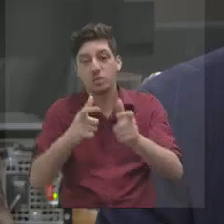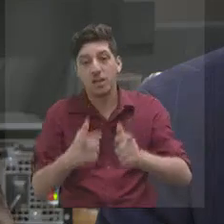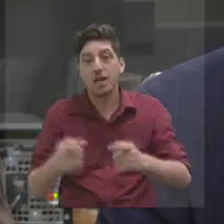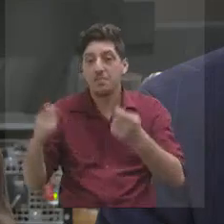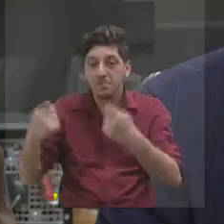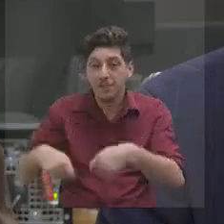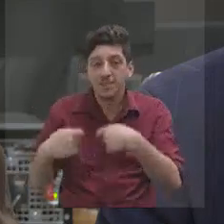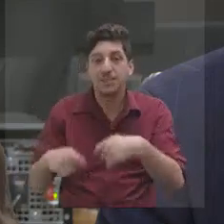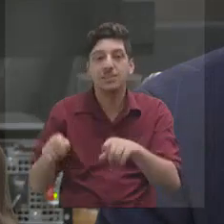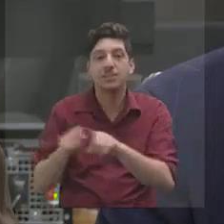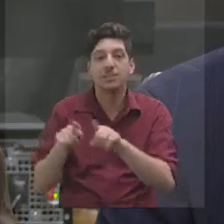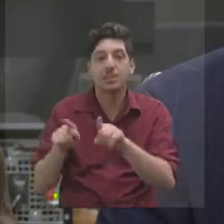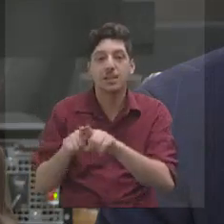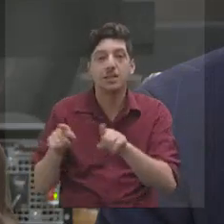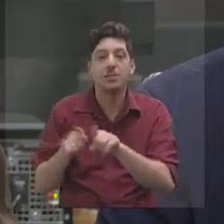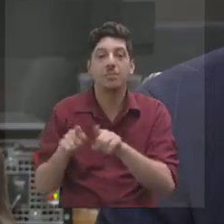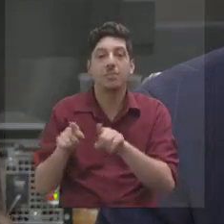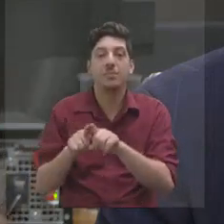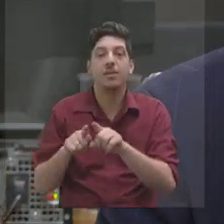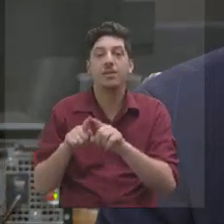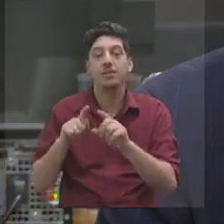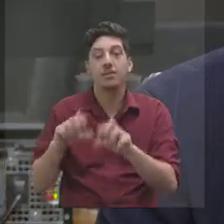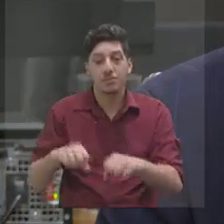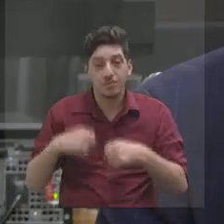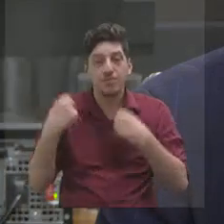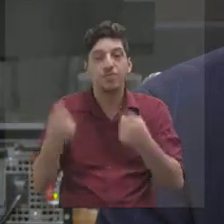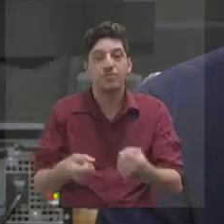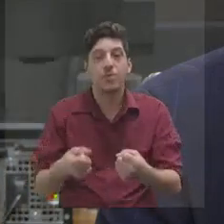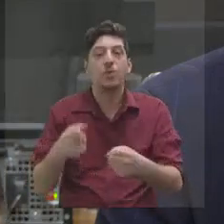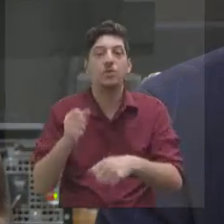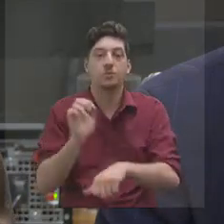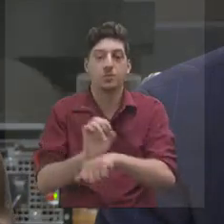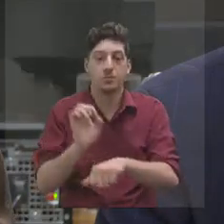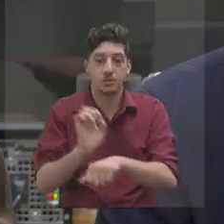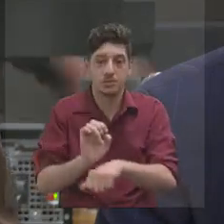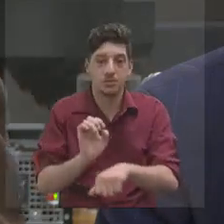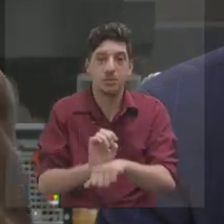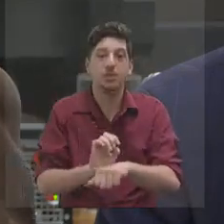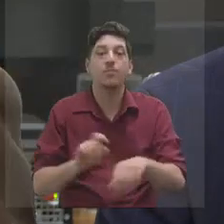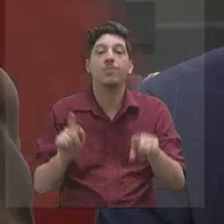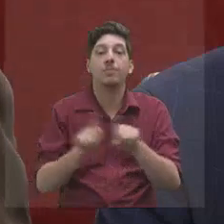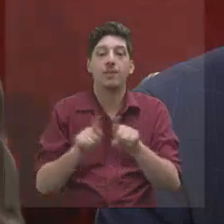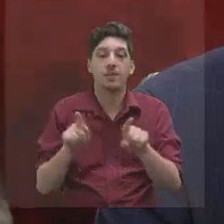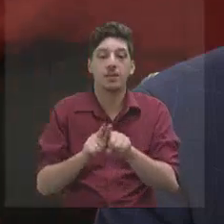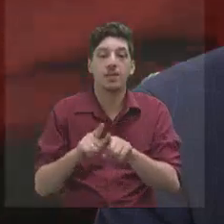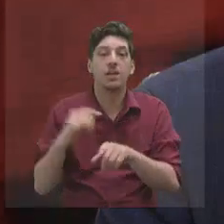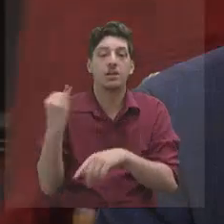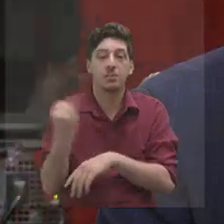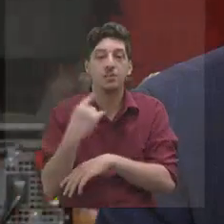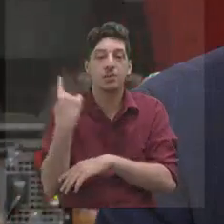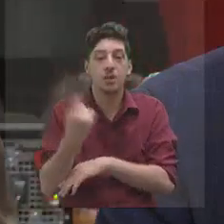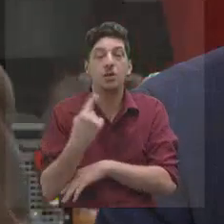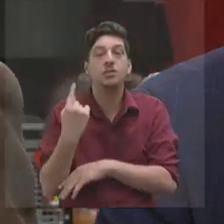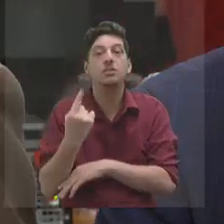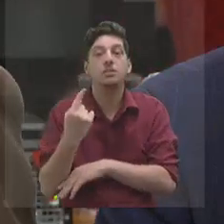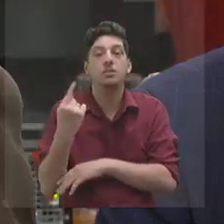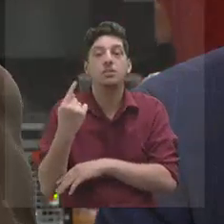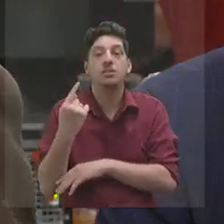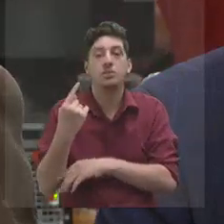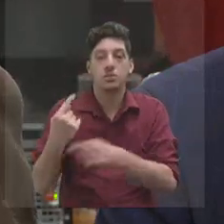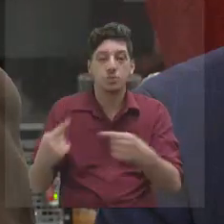ainda requer muita dedicação por parte do estado e fundamental a gente discuta isso e